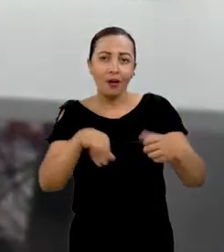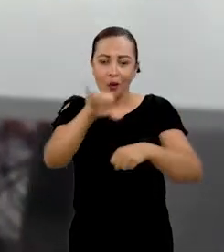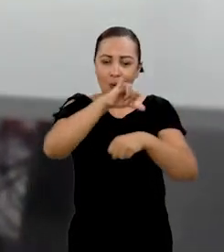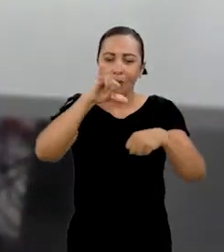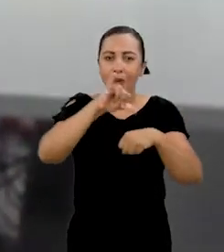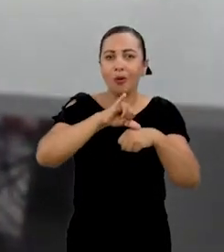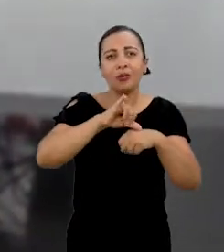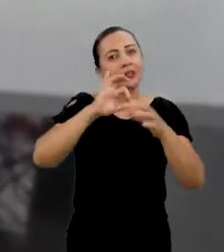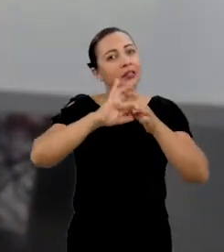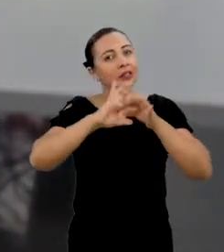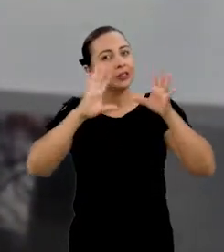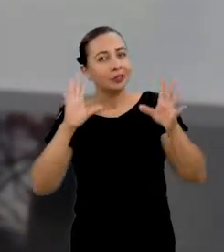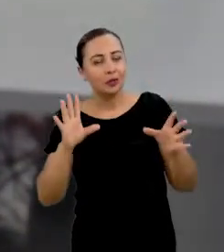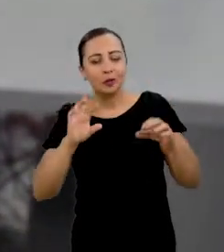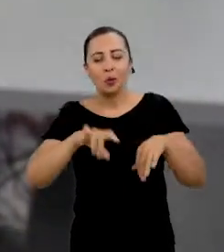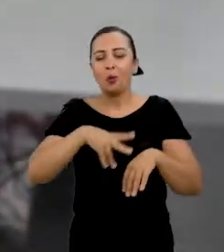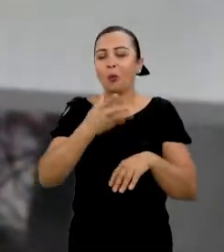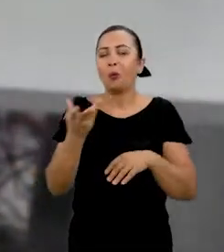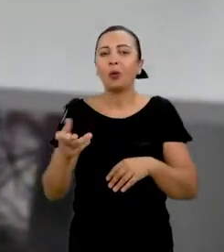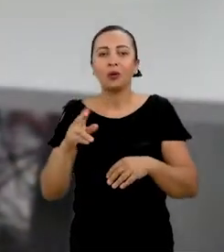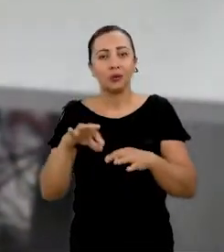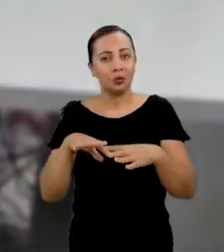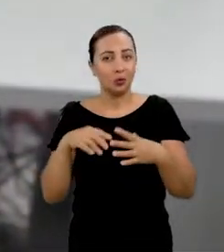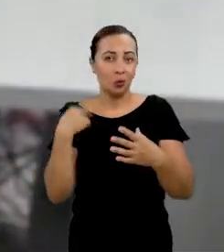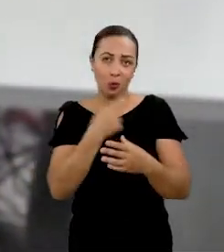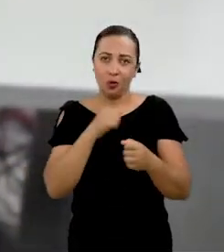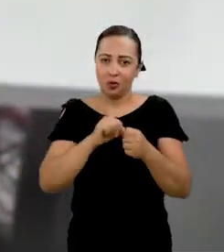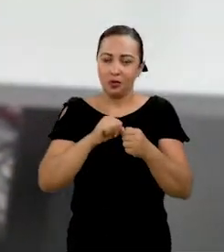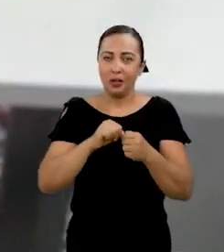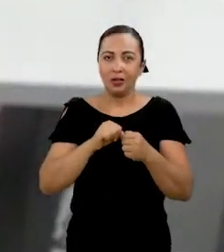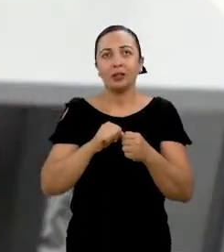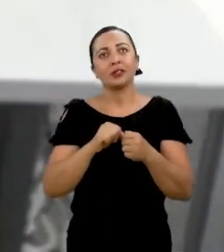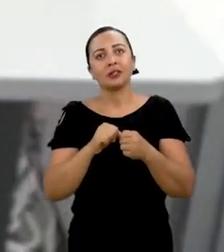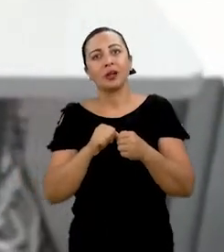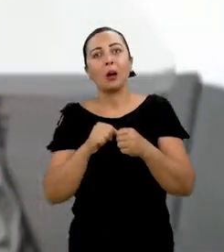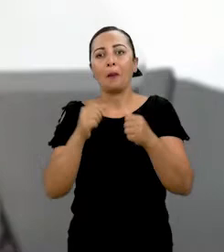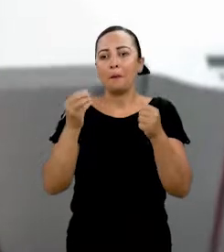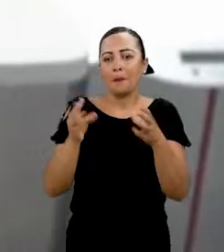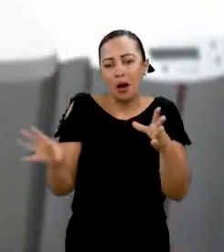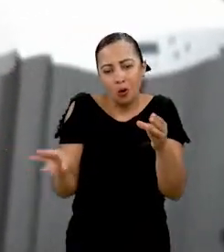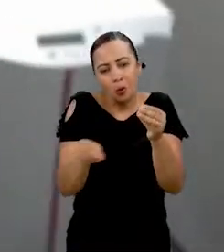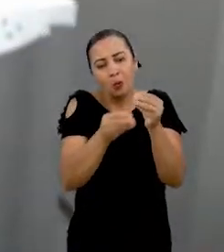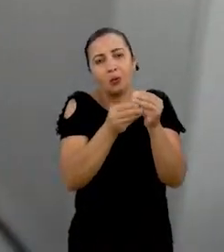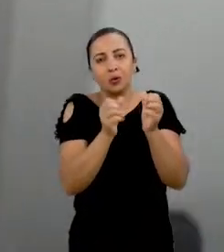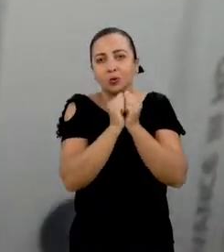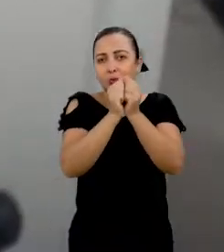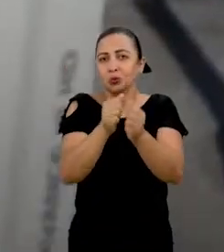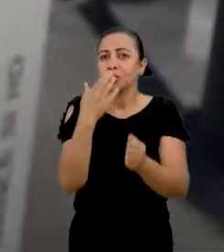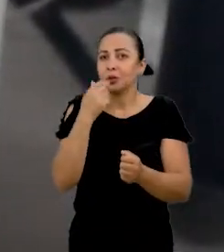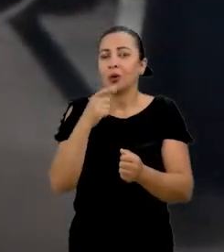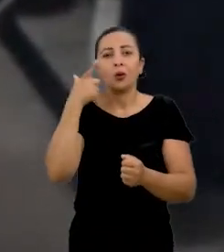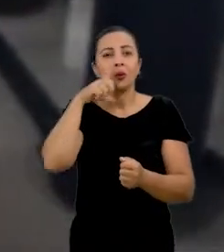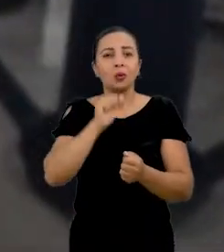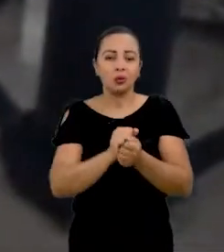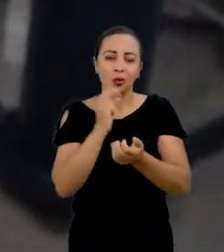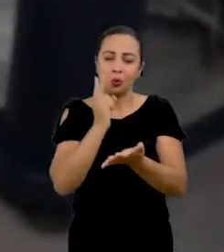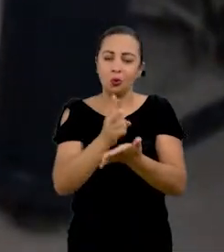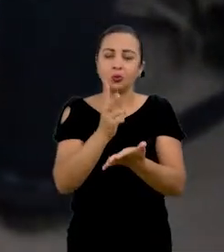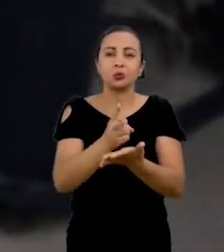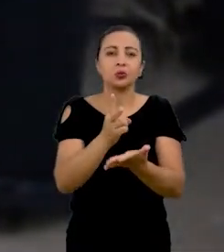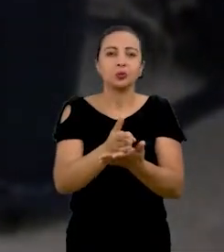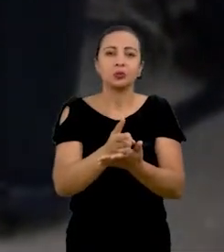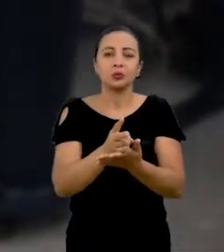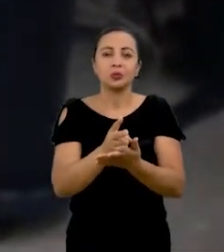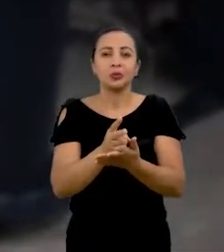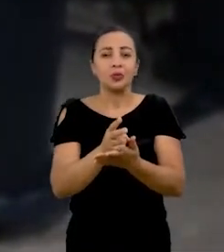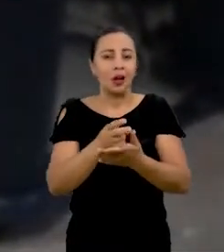marcador existia lá, e o resultado, né, foi muito interessante porque nós conseguimos verificar que tanto o óleo